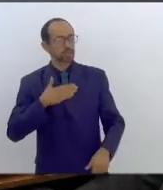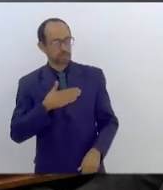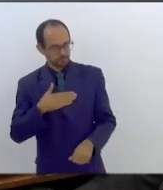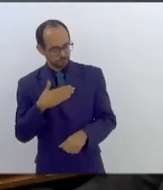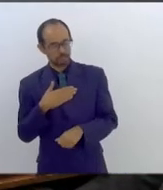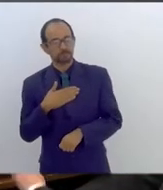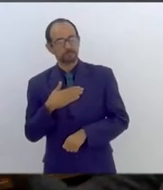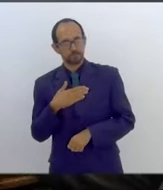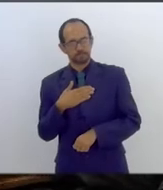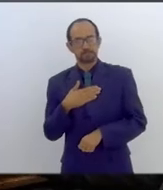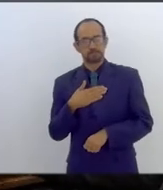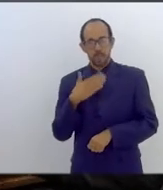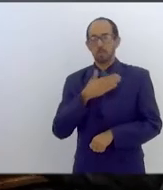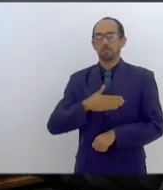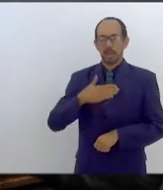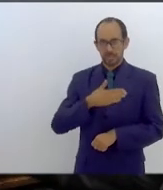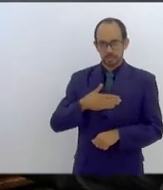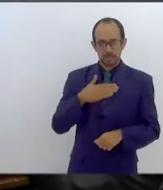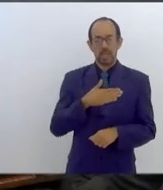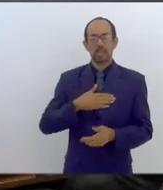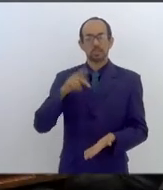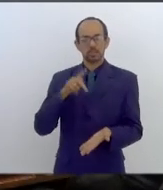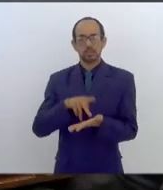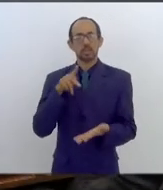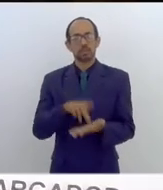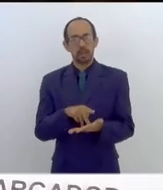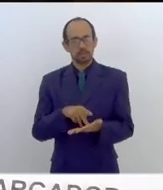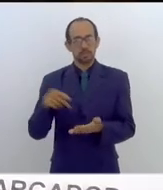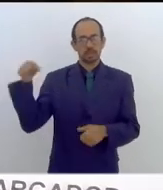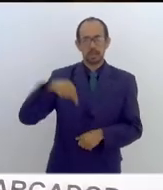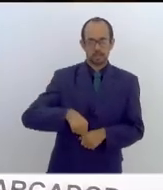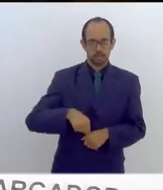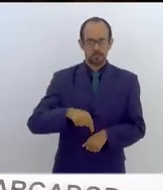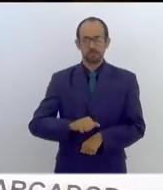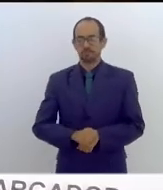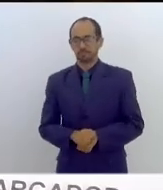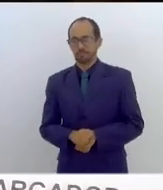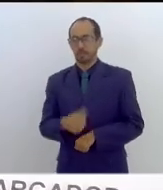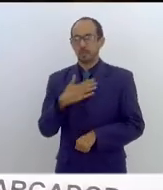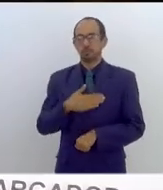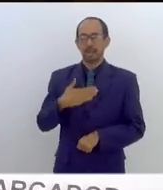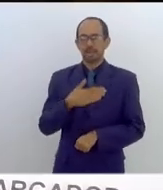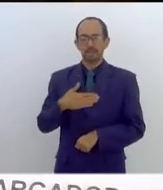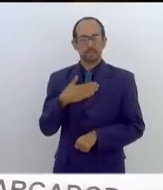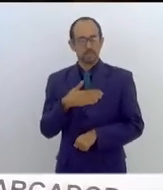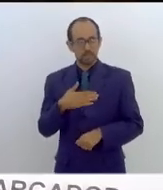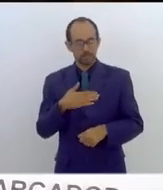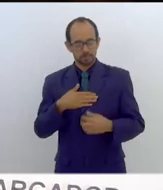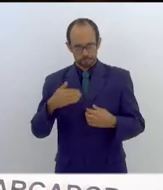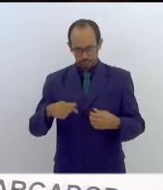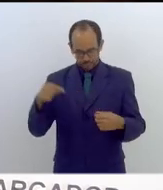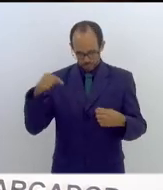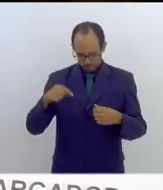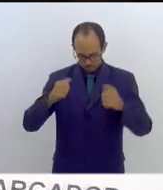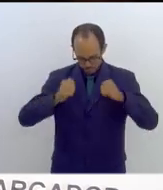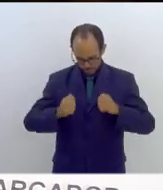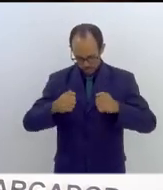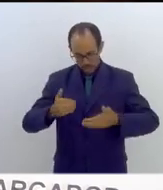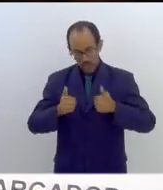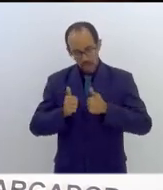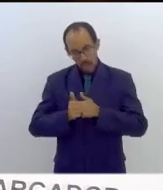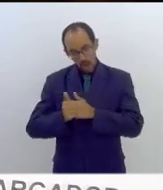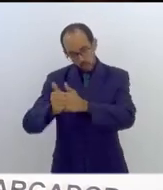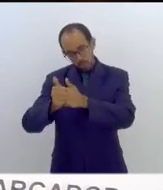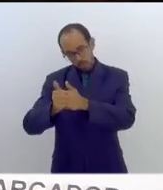é um prazer muito grande estar aqui eu pode é um prazer muito grande poder acompanhar